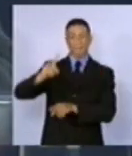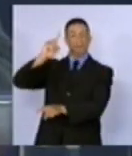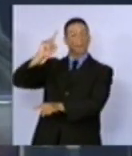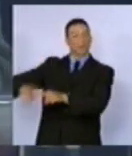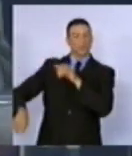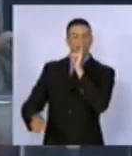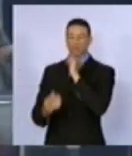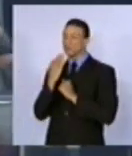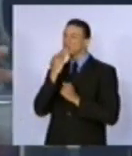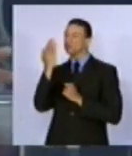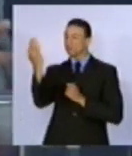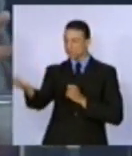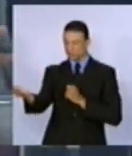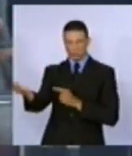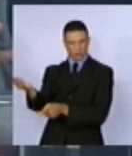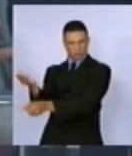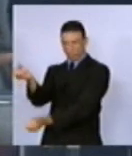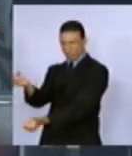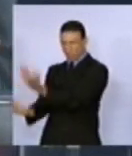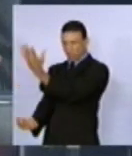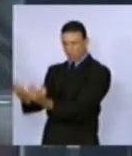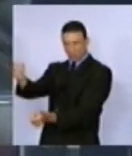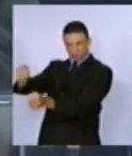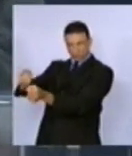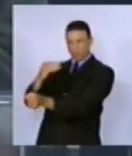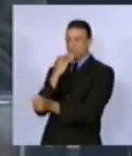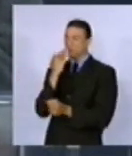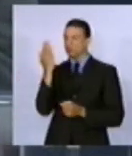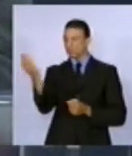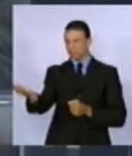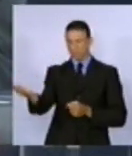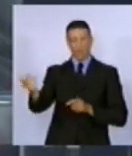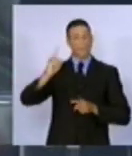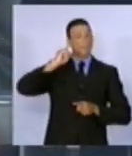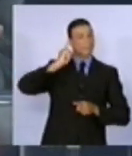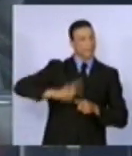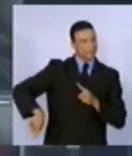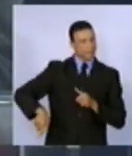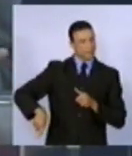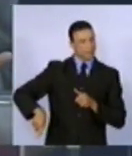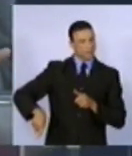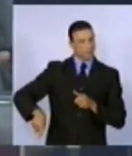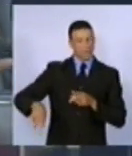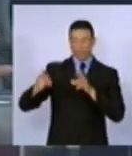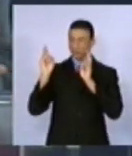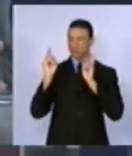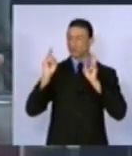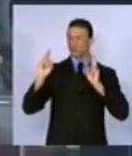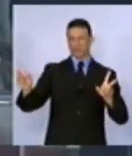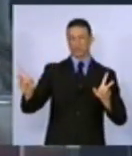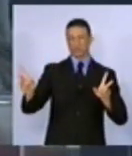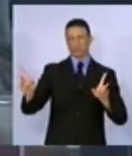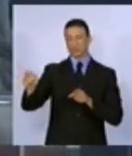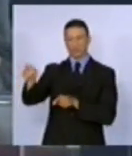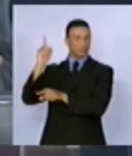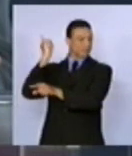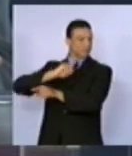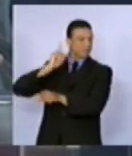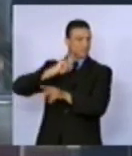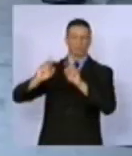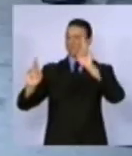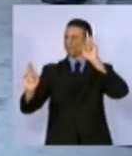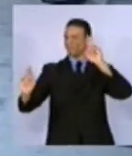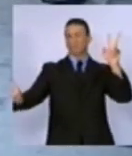licenciamento de novos empreendimentos e esse é o grande diferencial que que aconteceu no estado de minas